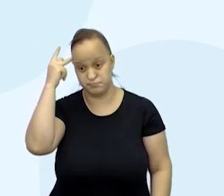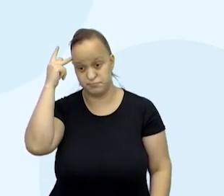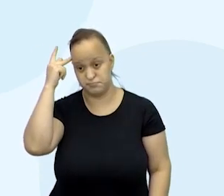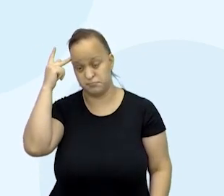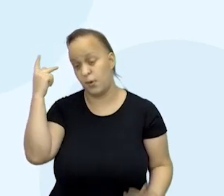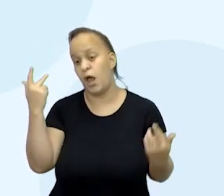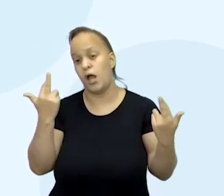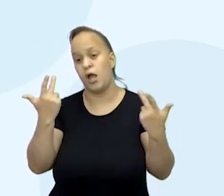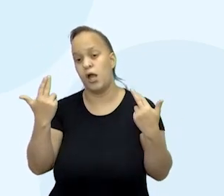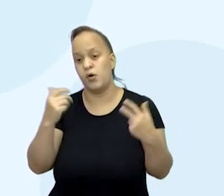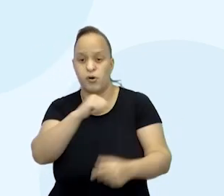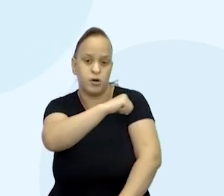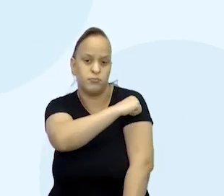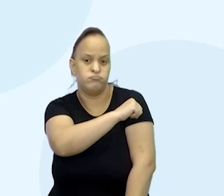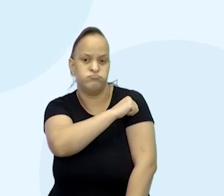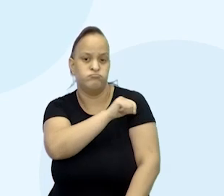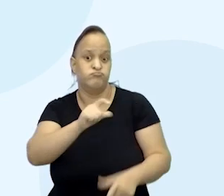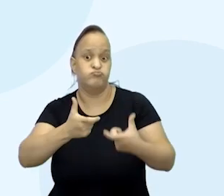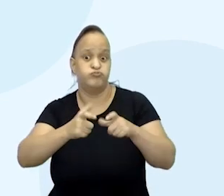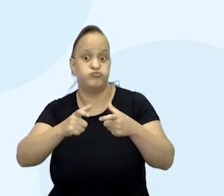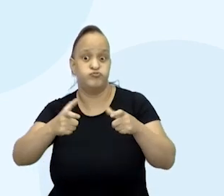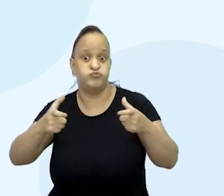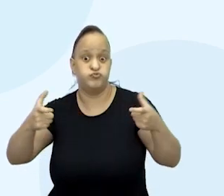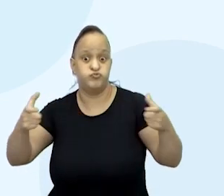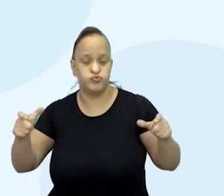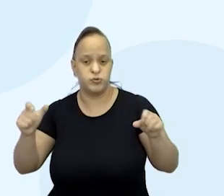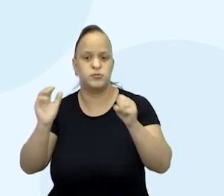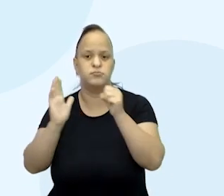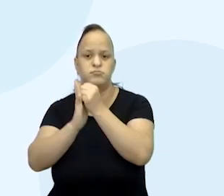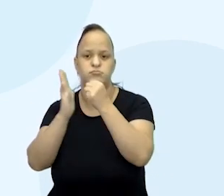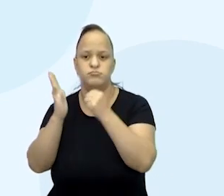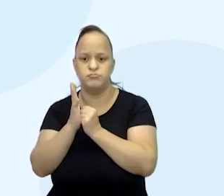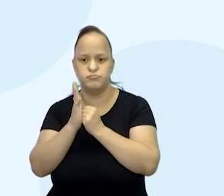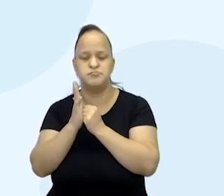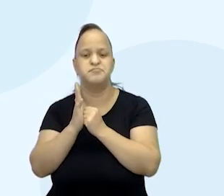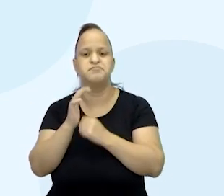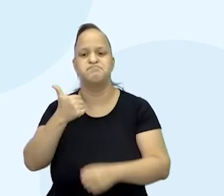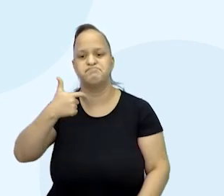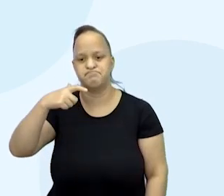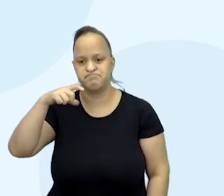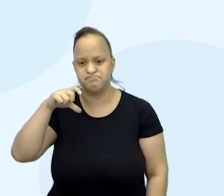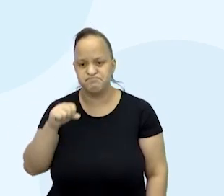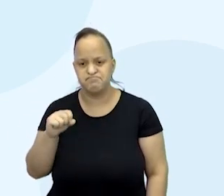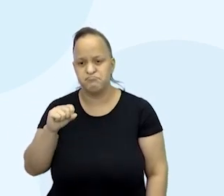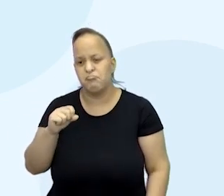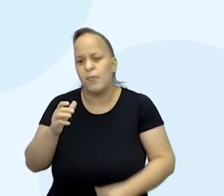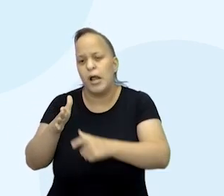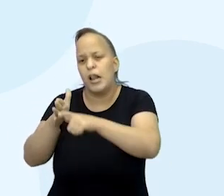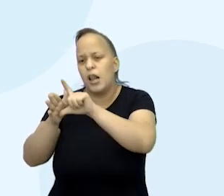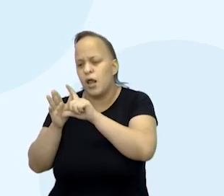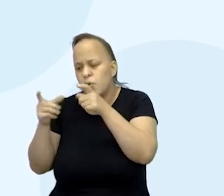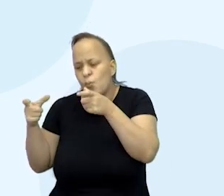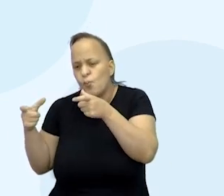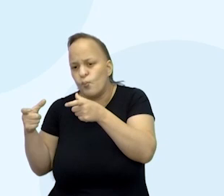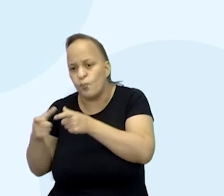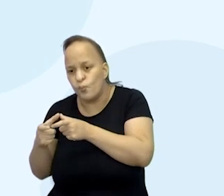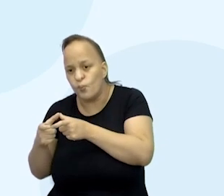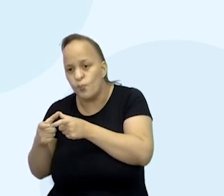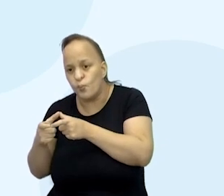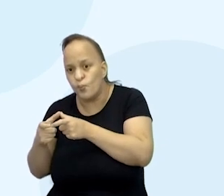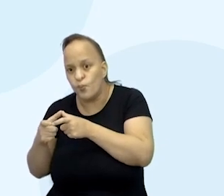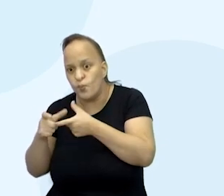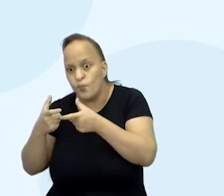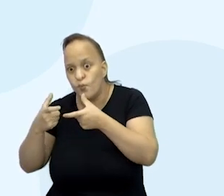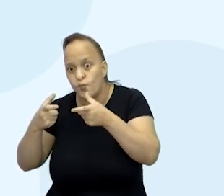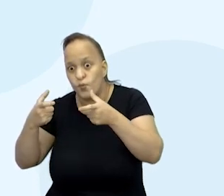se tornou uma metrópole no final do século XIX. De província pacata, transformou em um